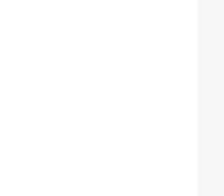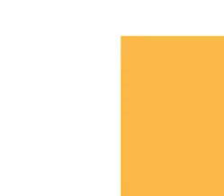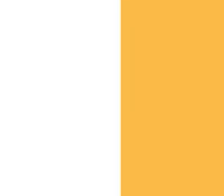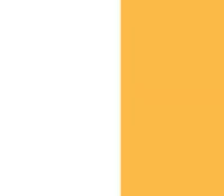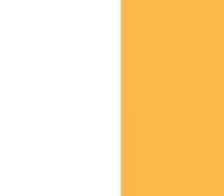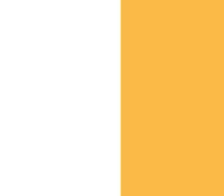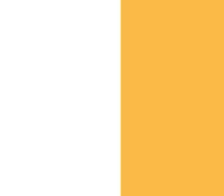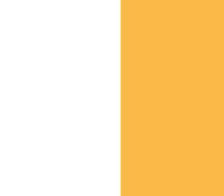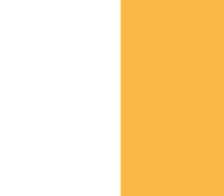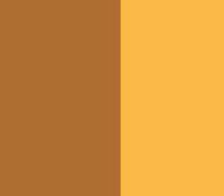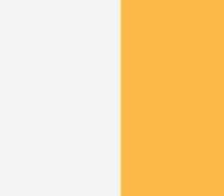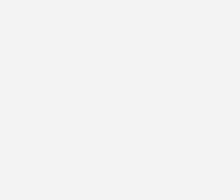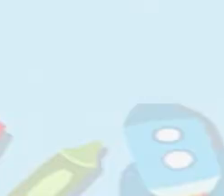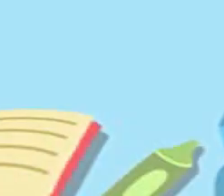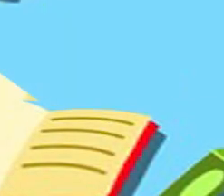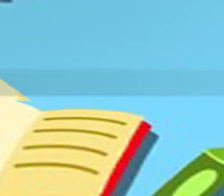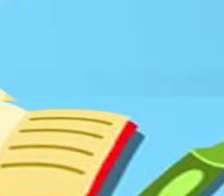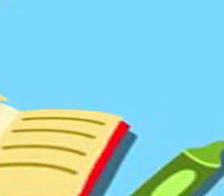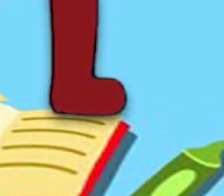Música